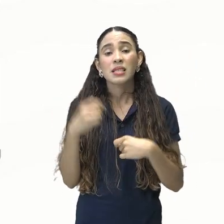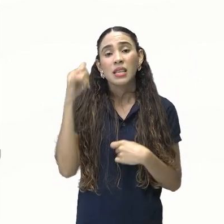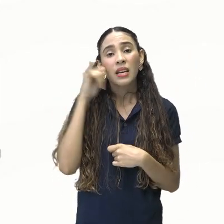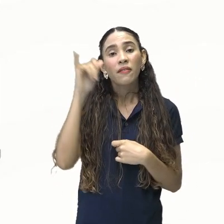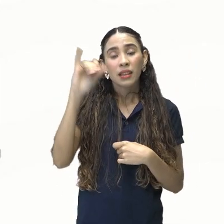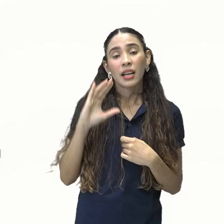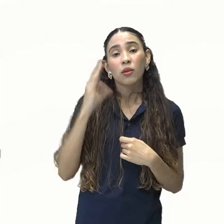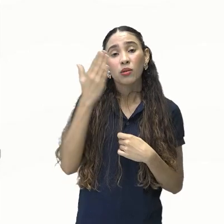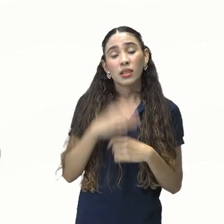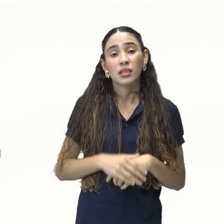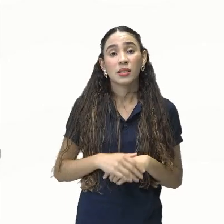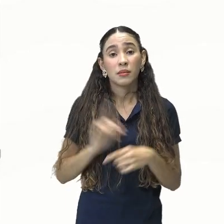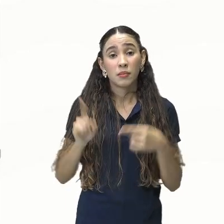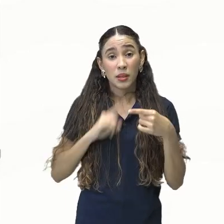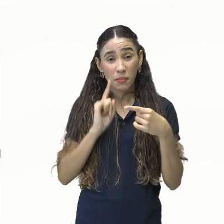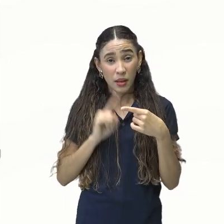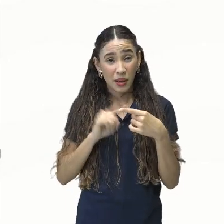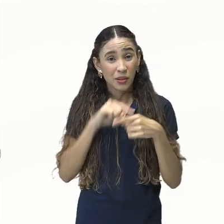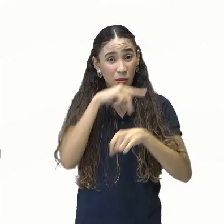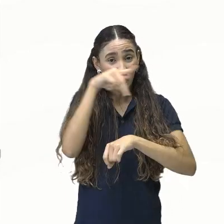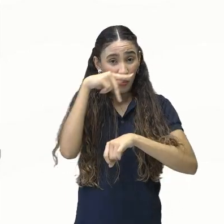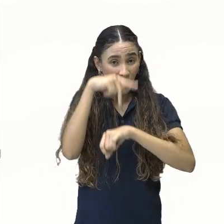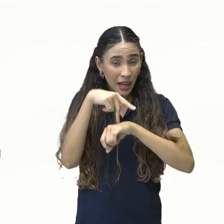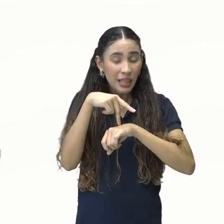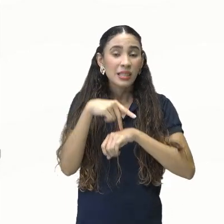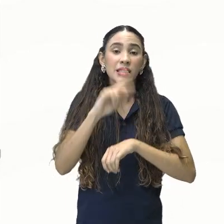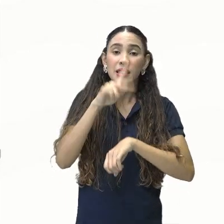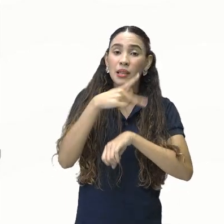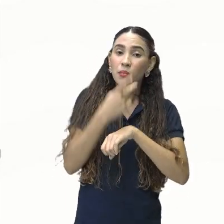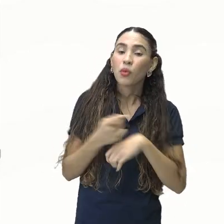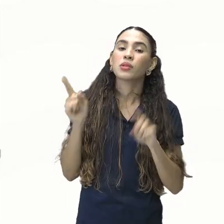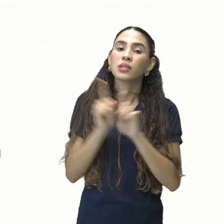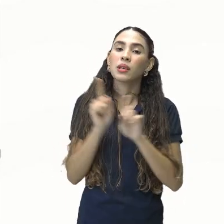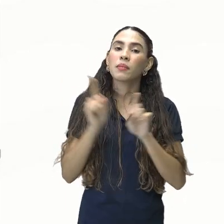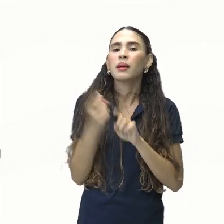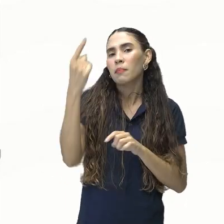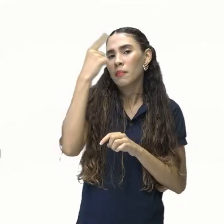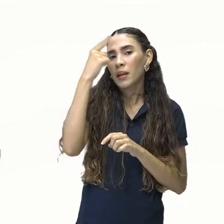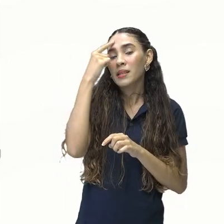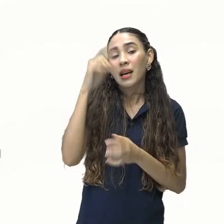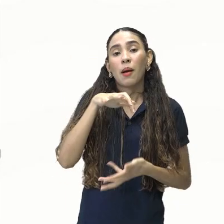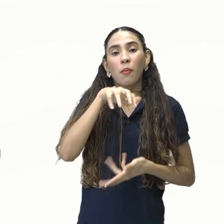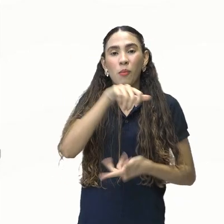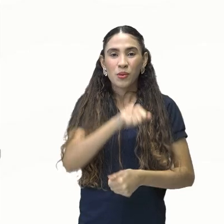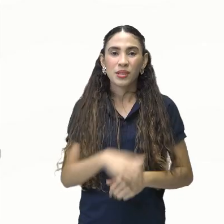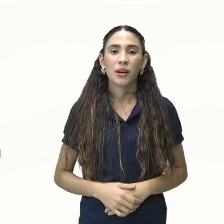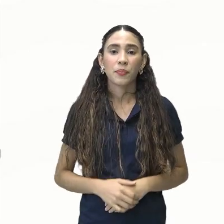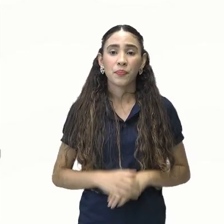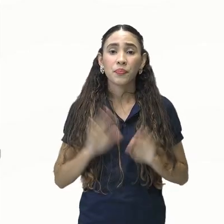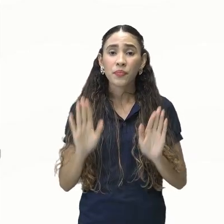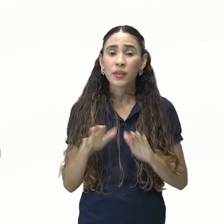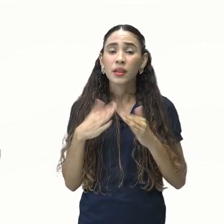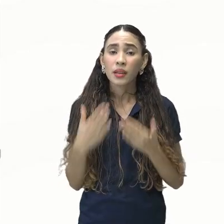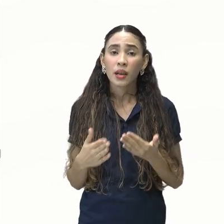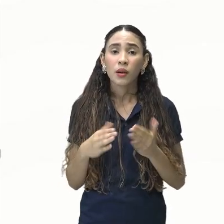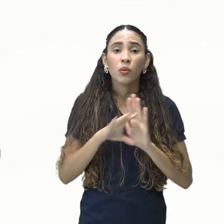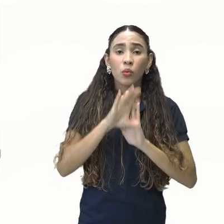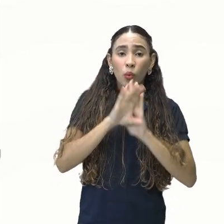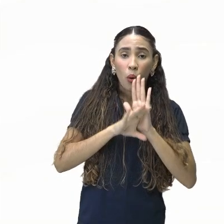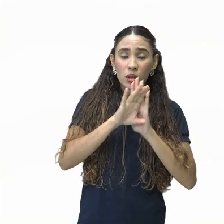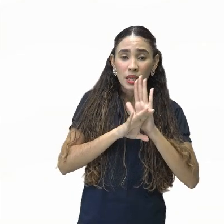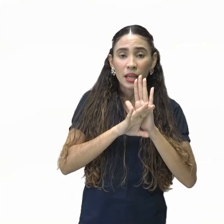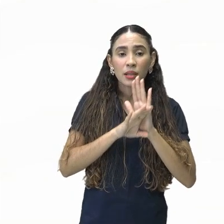que aconteça, primeiro no nosso país, né? E depois também pensar a nível mundial. Então, por